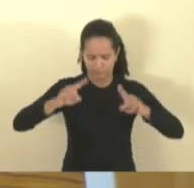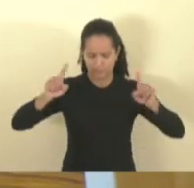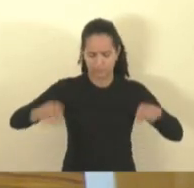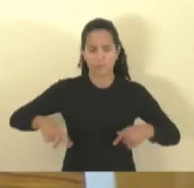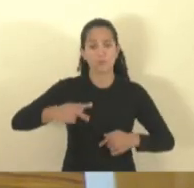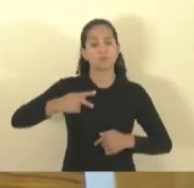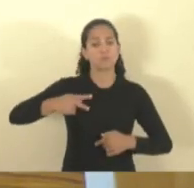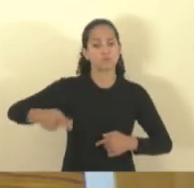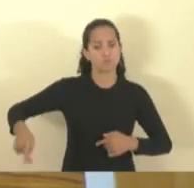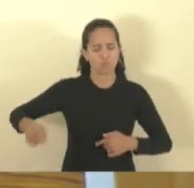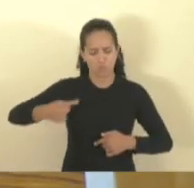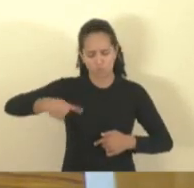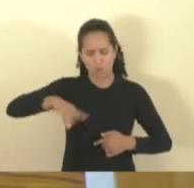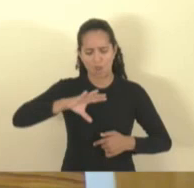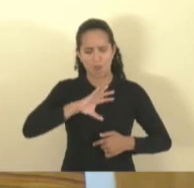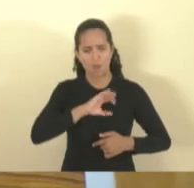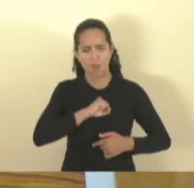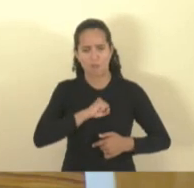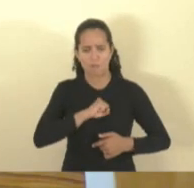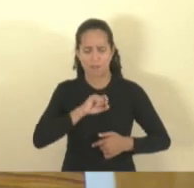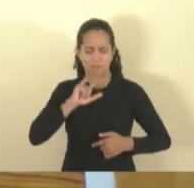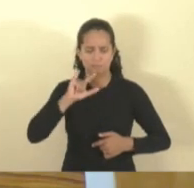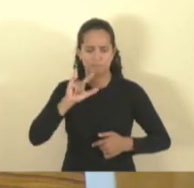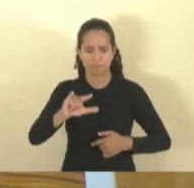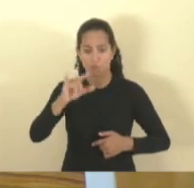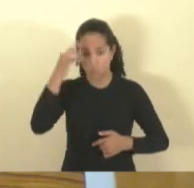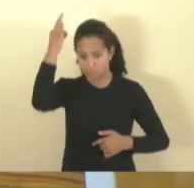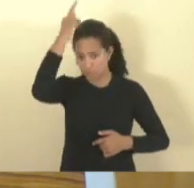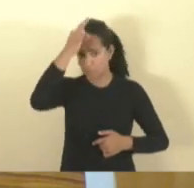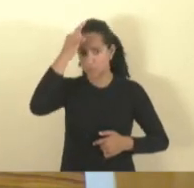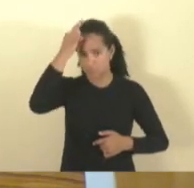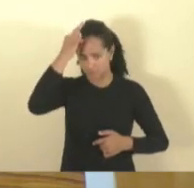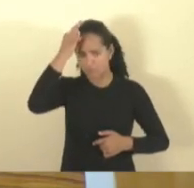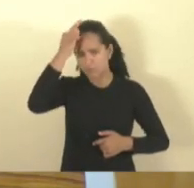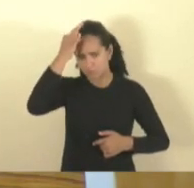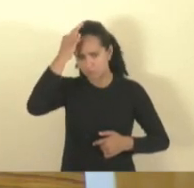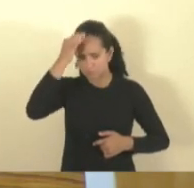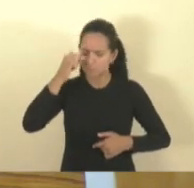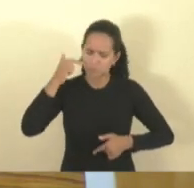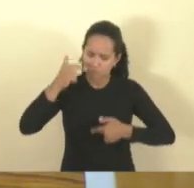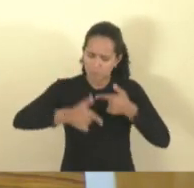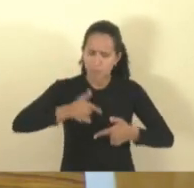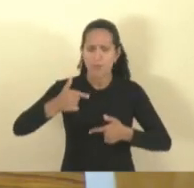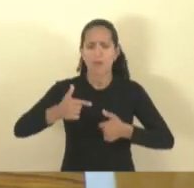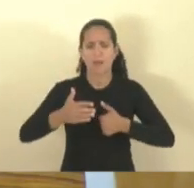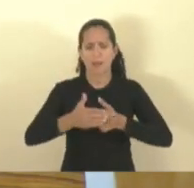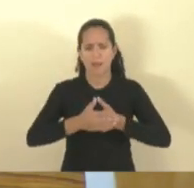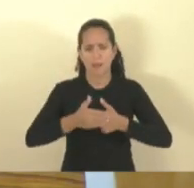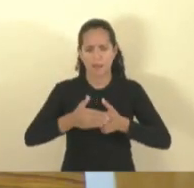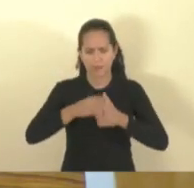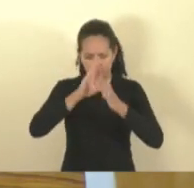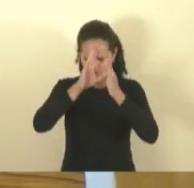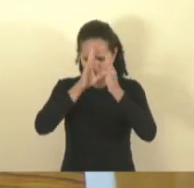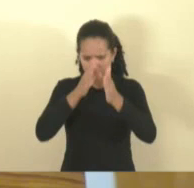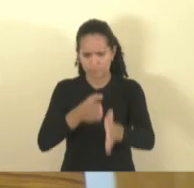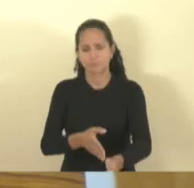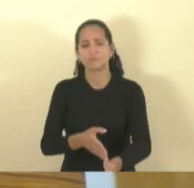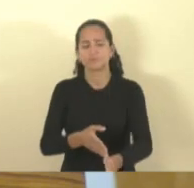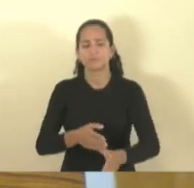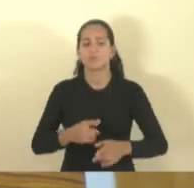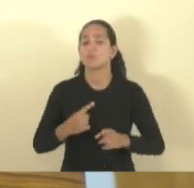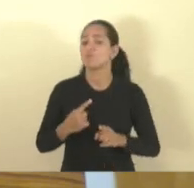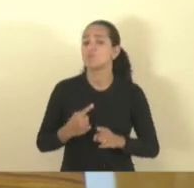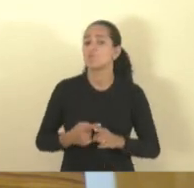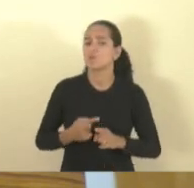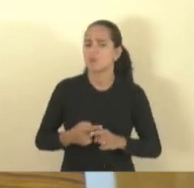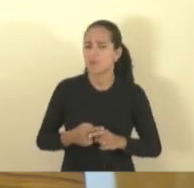Estado, e nós temos que trabalhar com carinho e afinco por tudo que a gente faz. Porque os dias podem